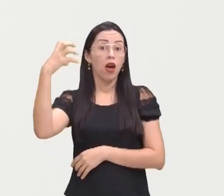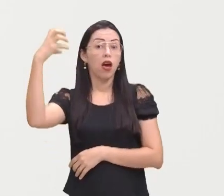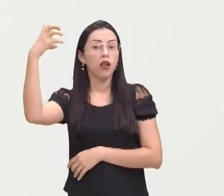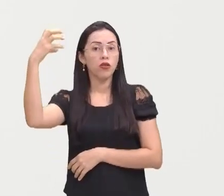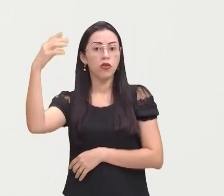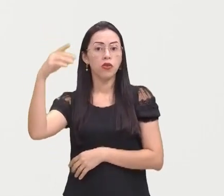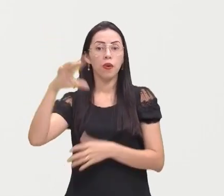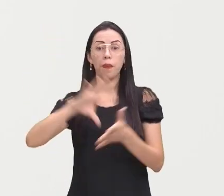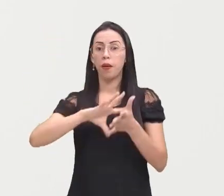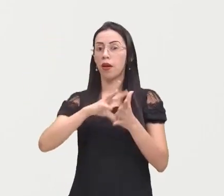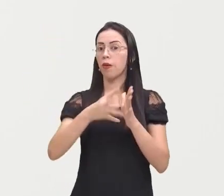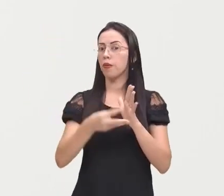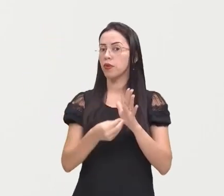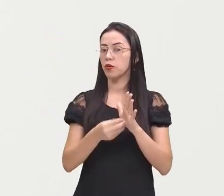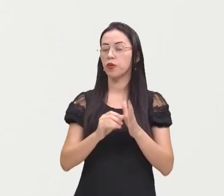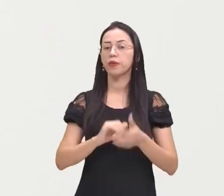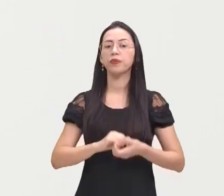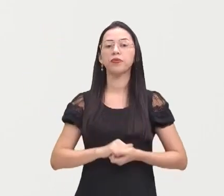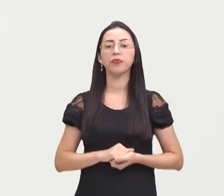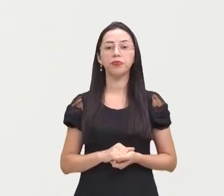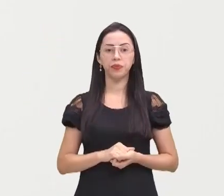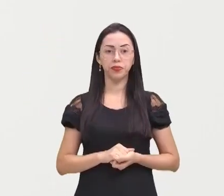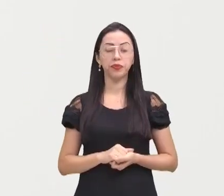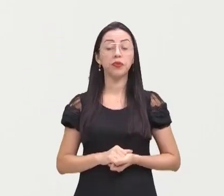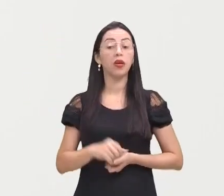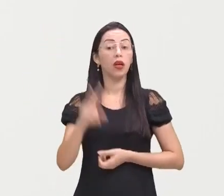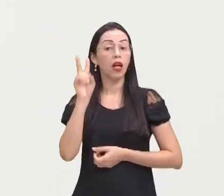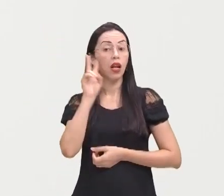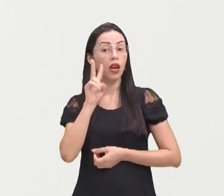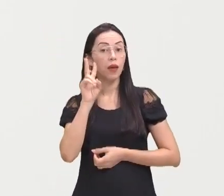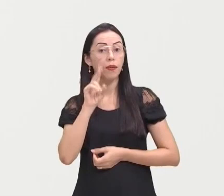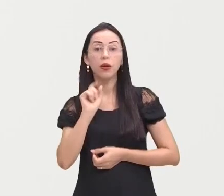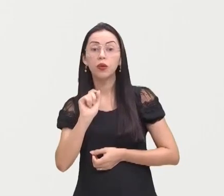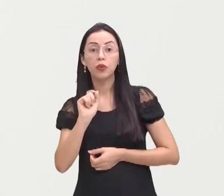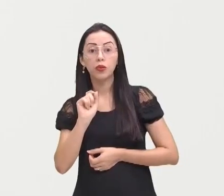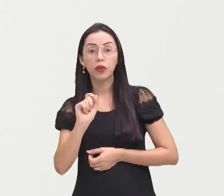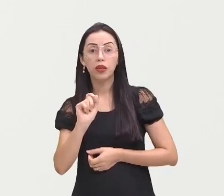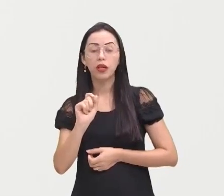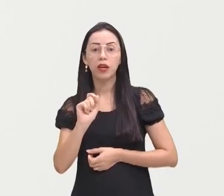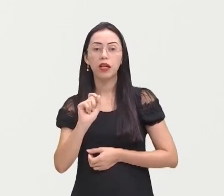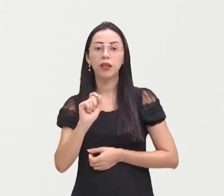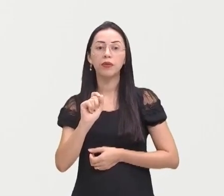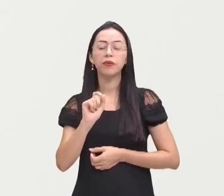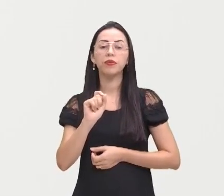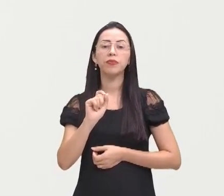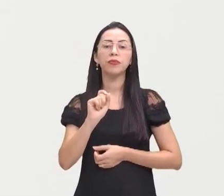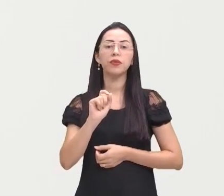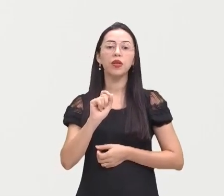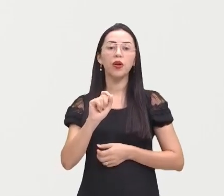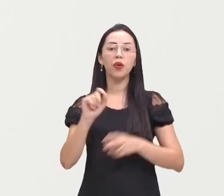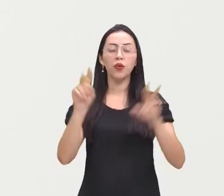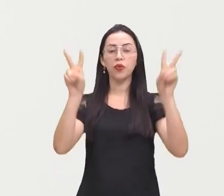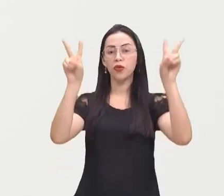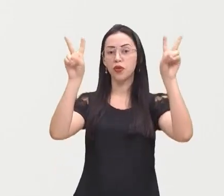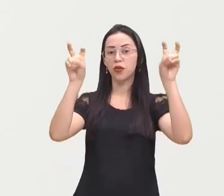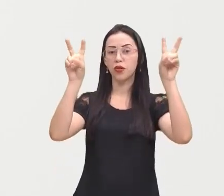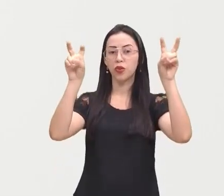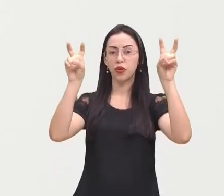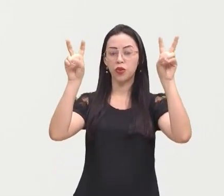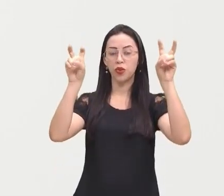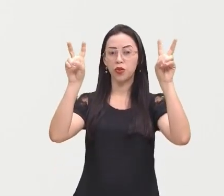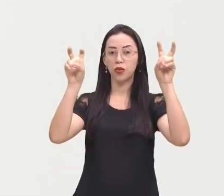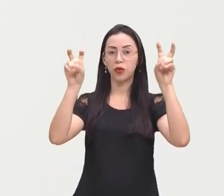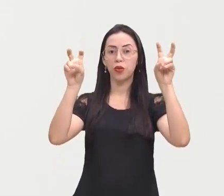Amazônia. O título, lembrando vocês, é o rei de qualquer texto. Então, o